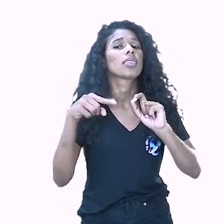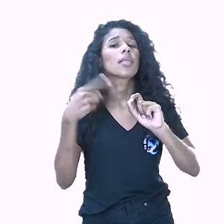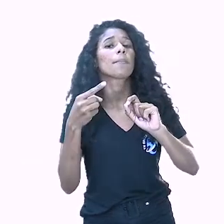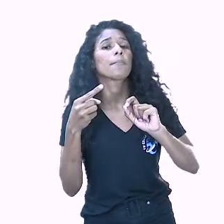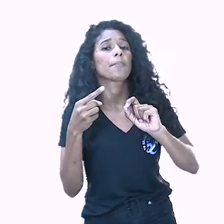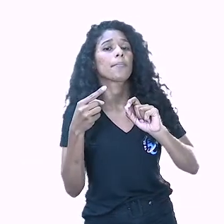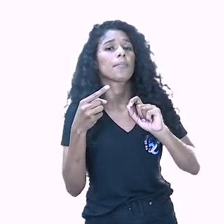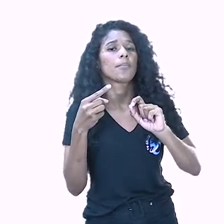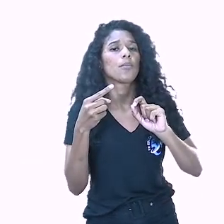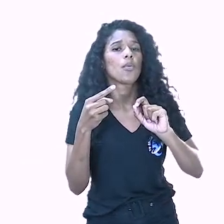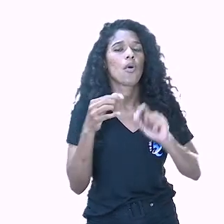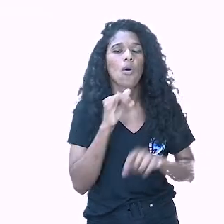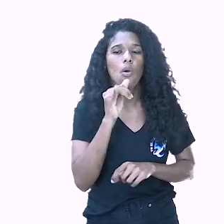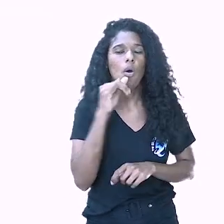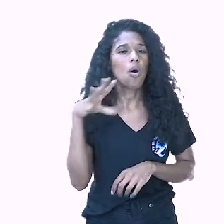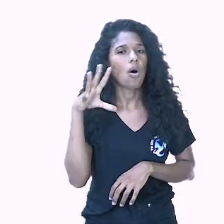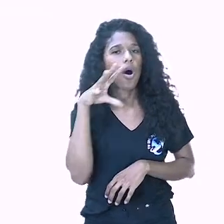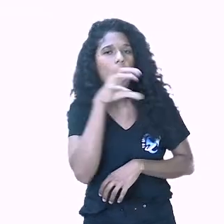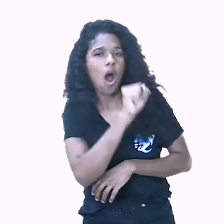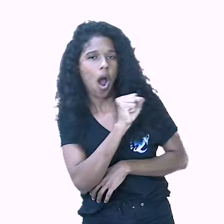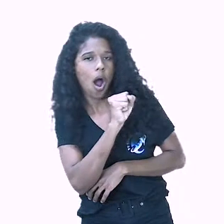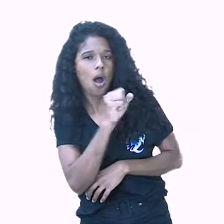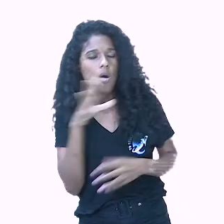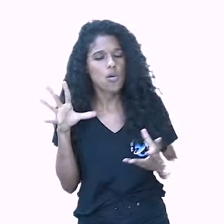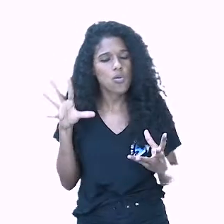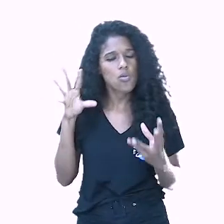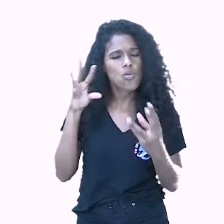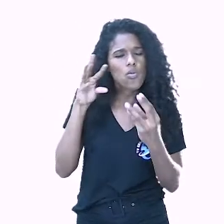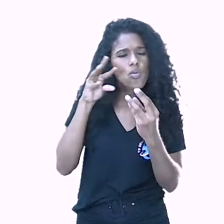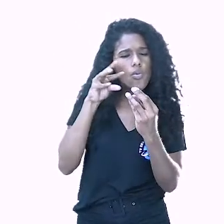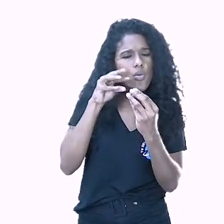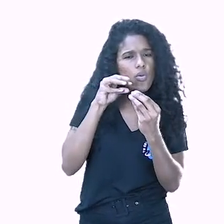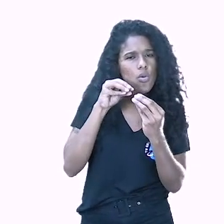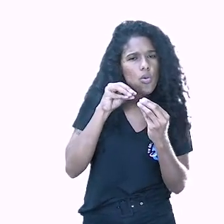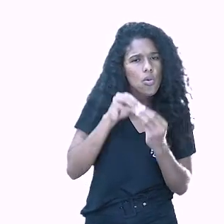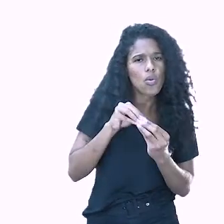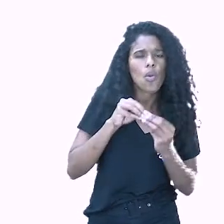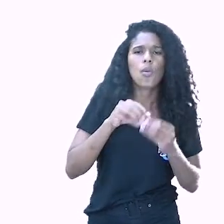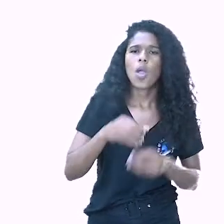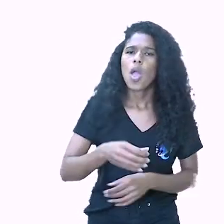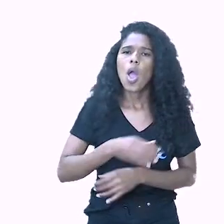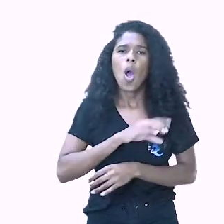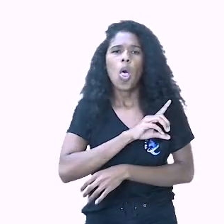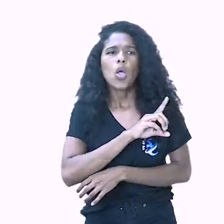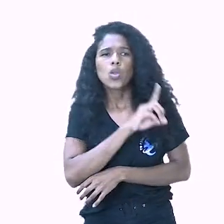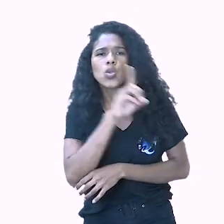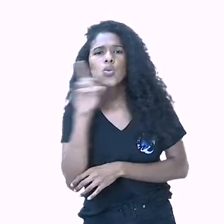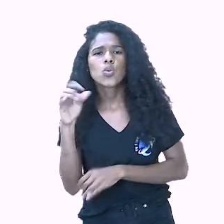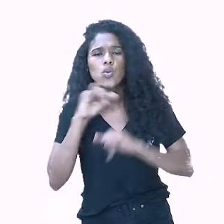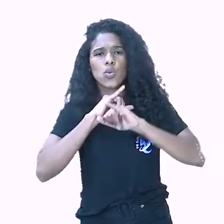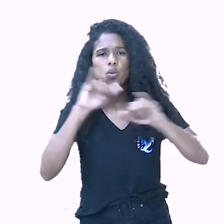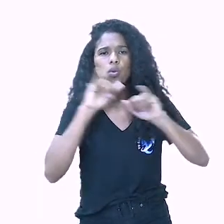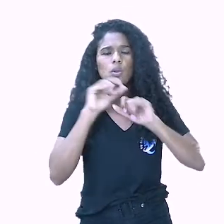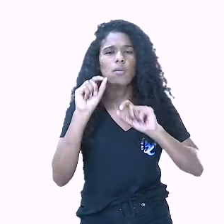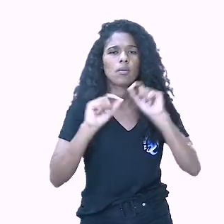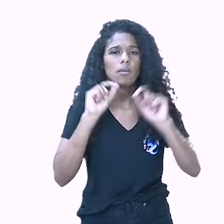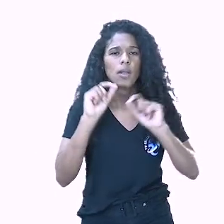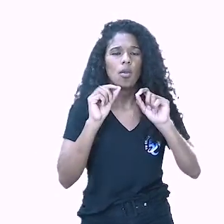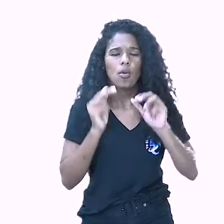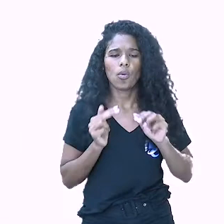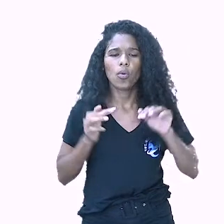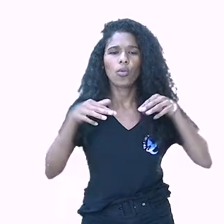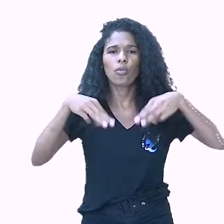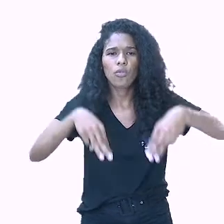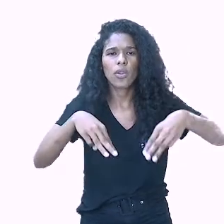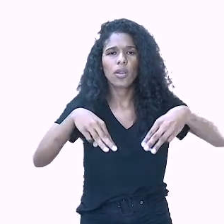que resumia o que tinha acontecido, né, durante aquele dia de notícias, e no final ela colocava a